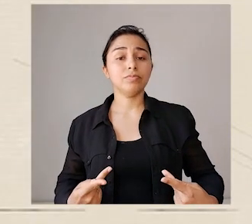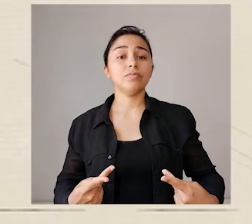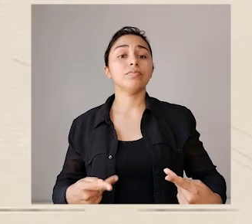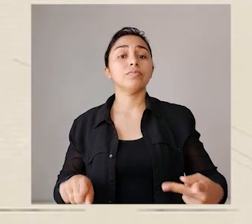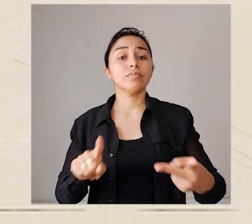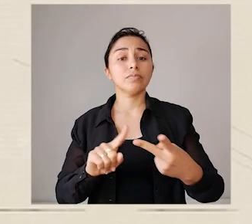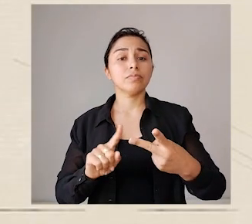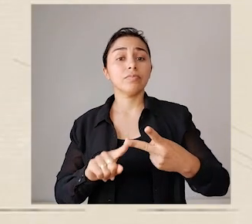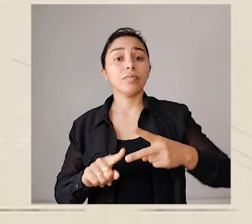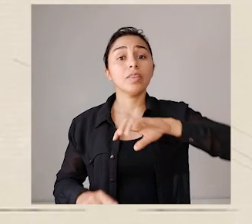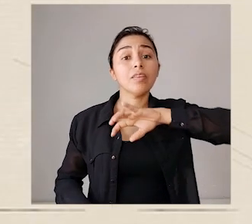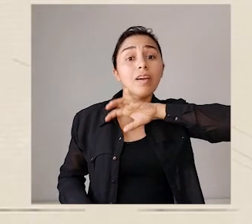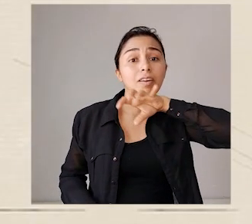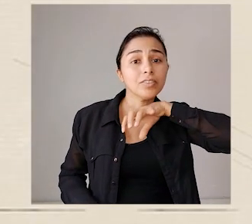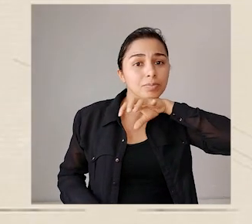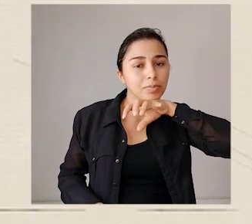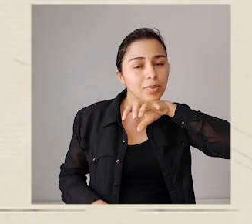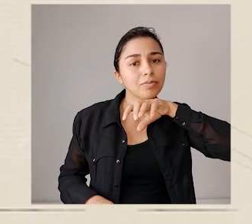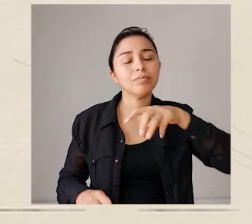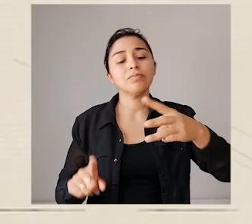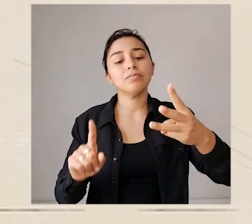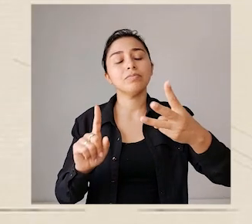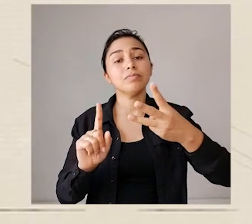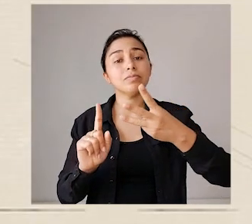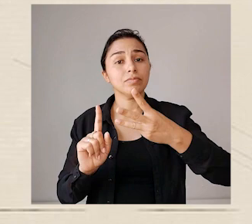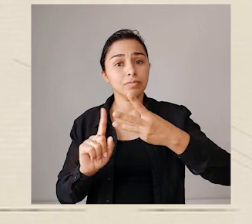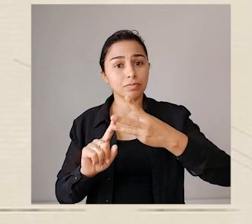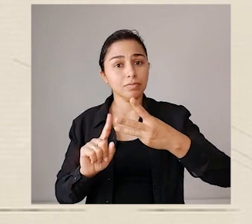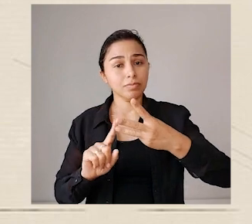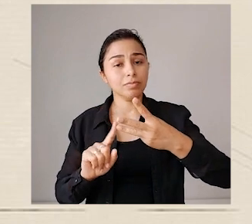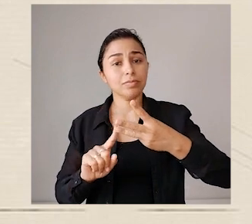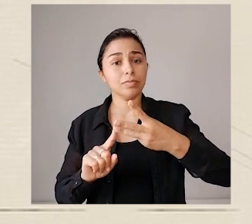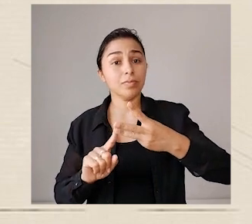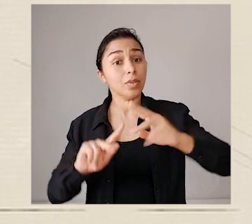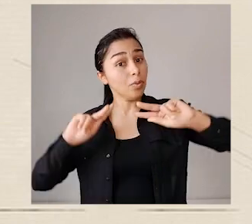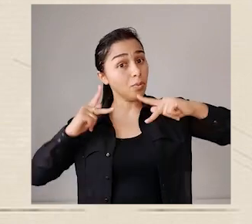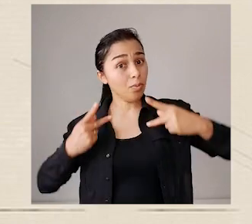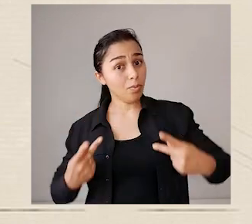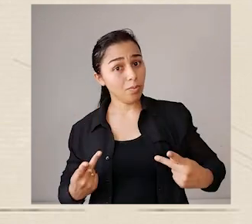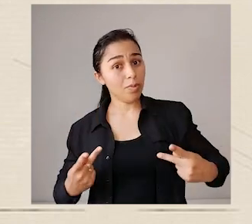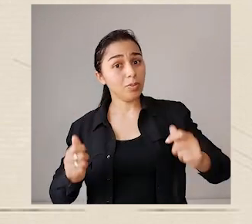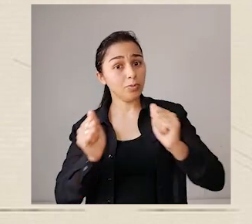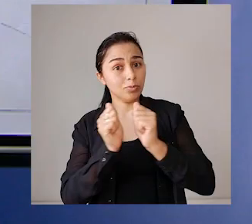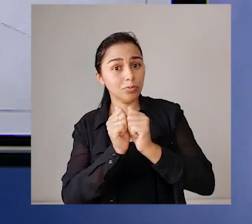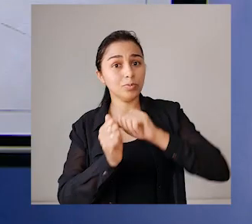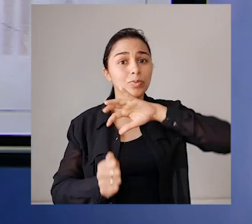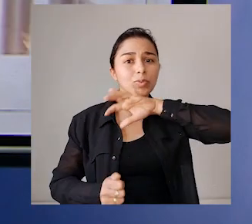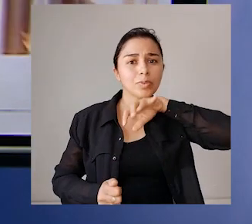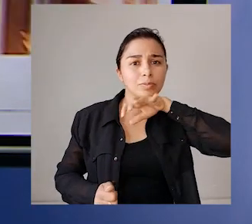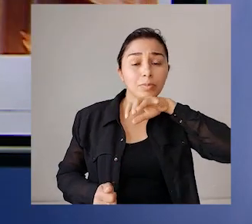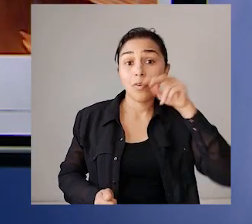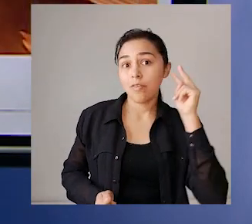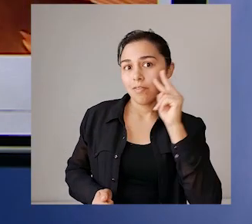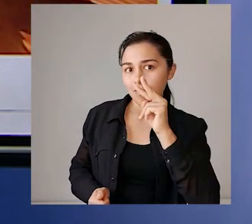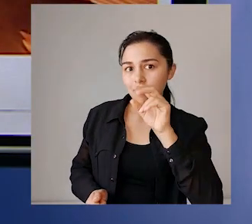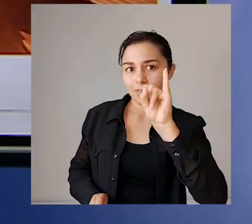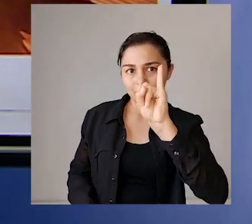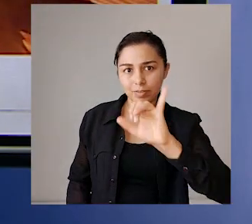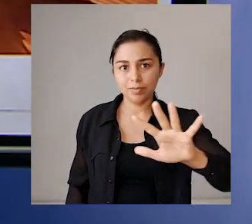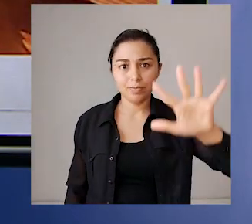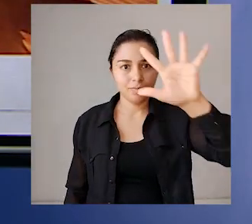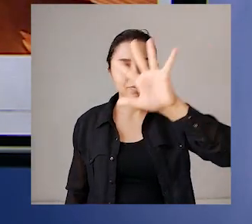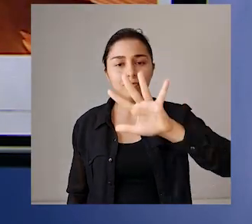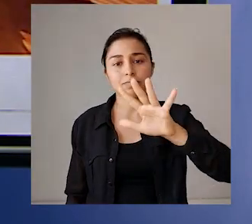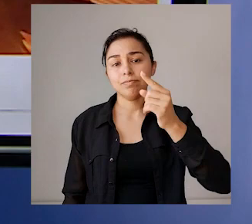na forma animal e eles poderiam ser representados na forma humano-animal. Olha só, agora nós